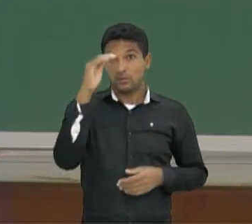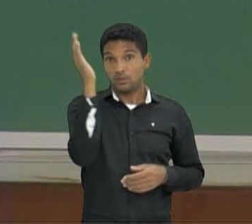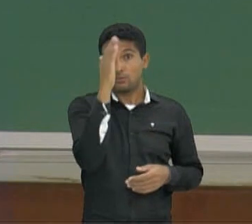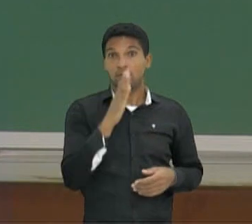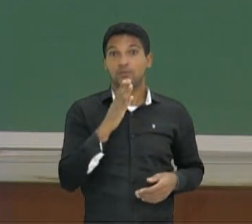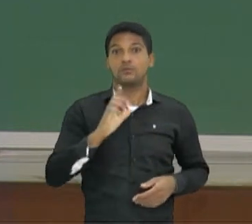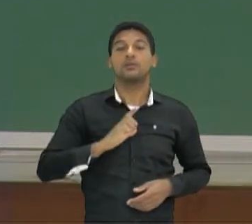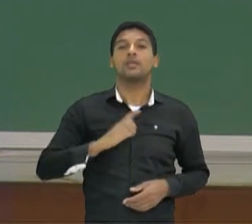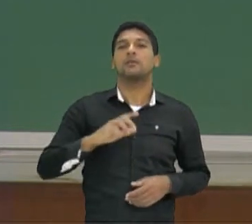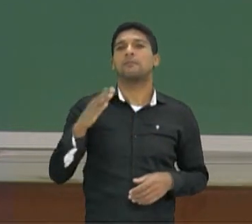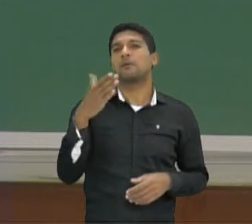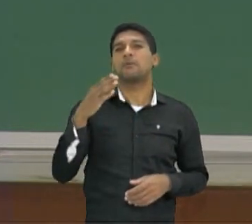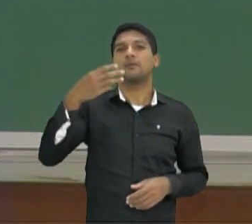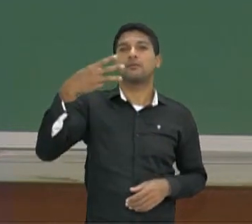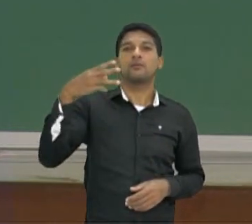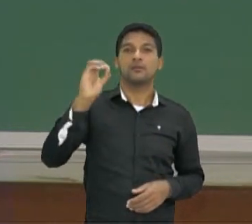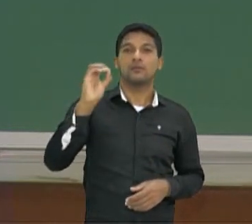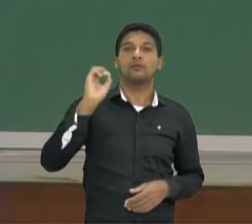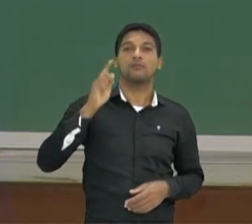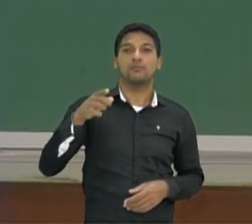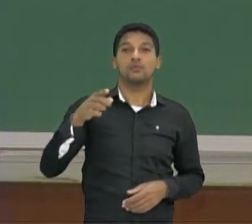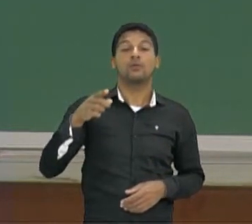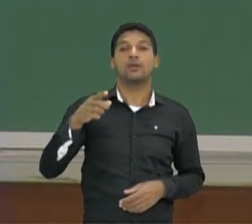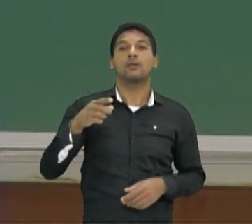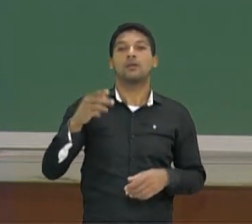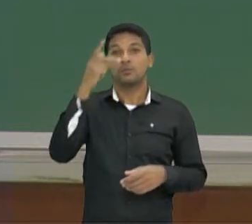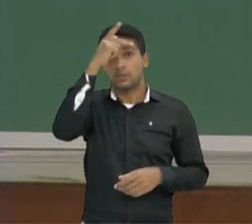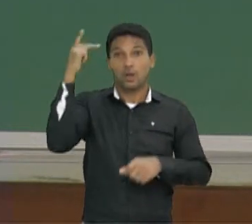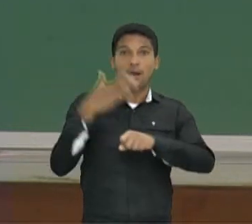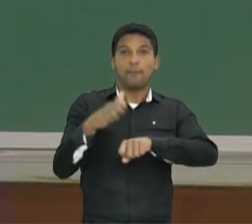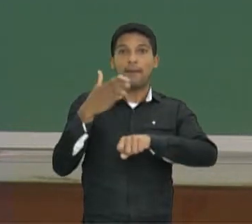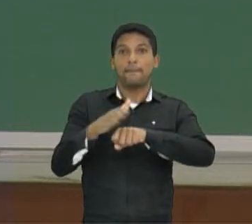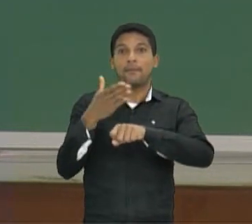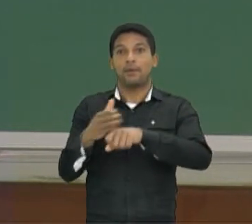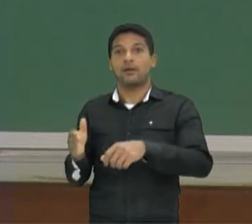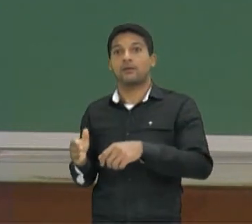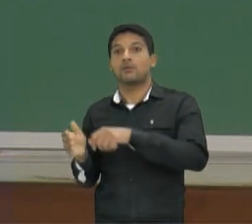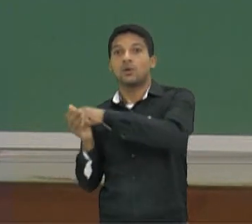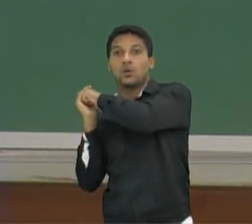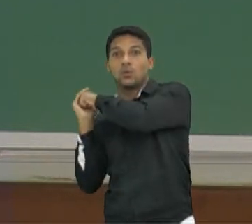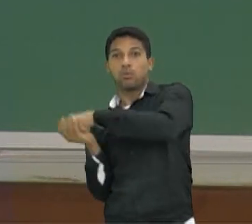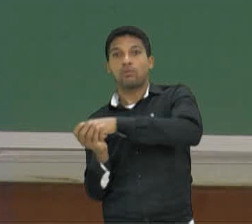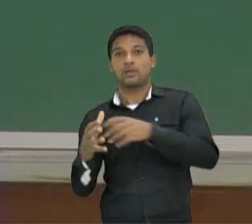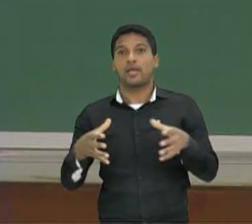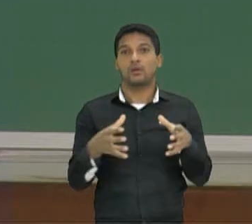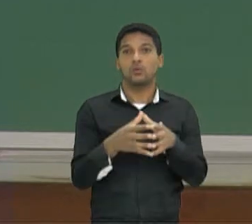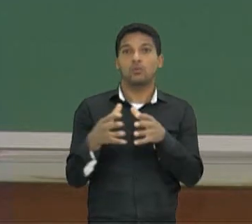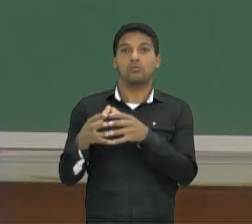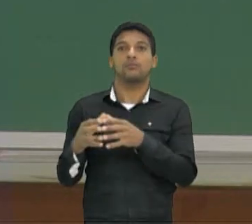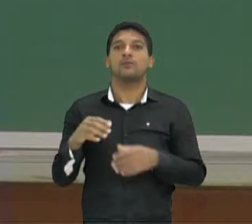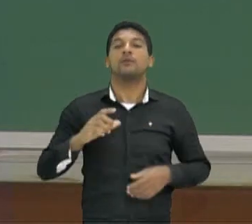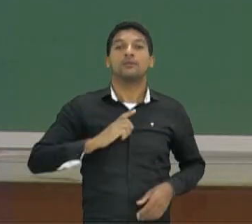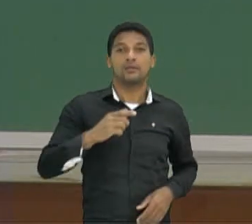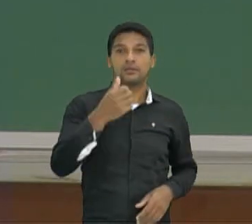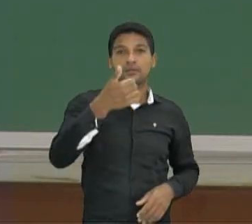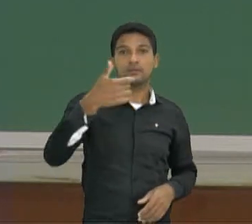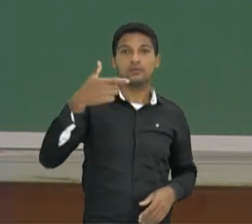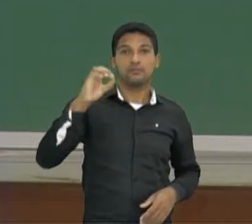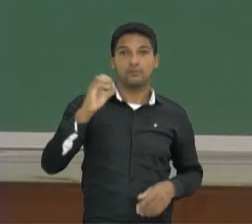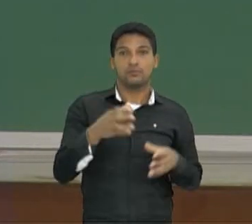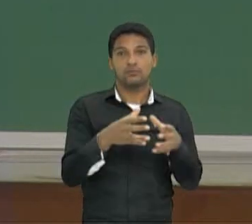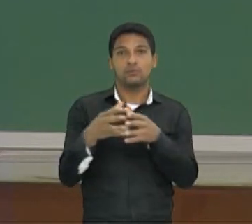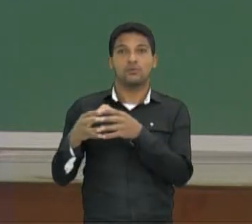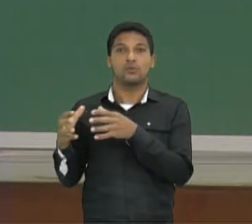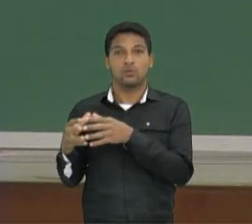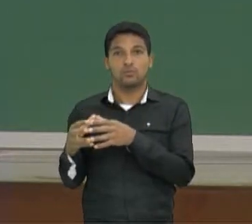de 30 mil praticantes de beisebol, são 120 equipes espalhadas pelo Brasil todo e tem em torno de 55